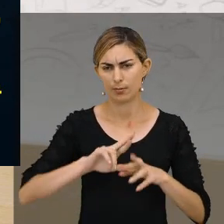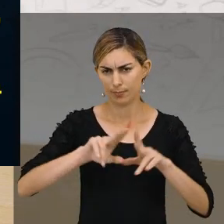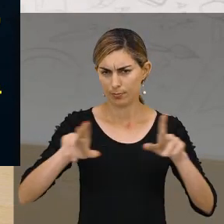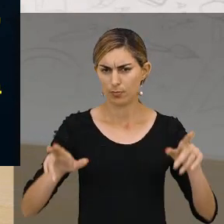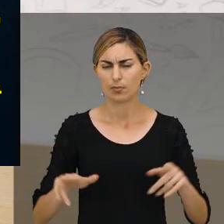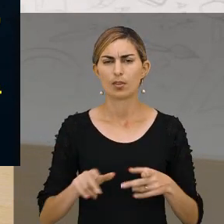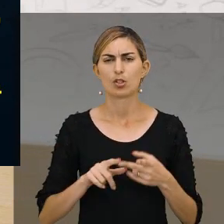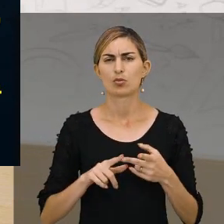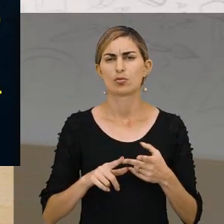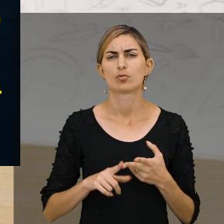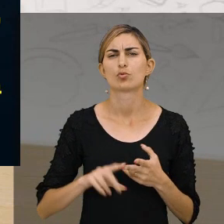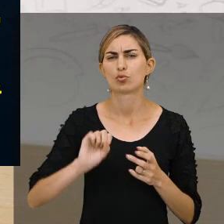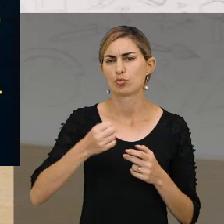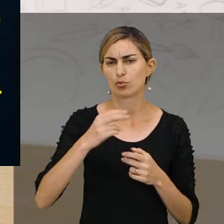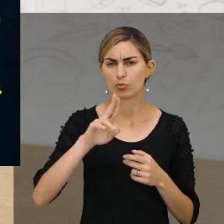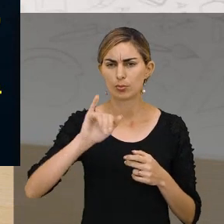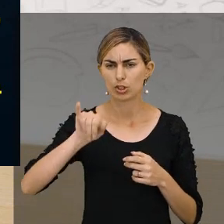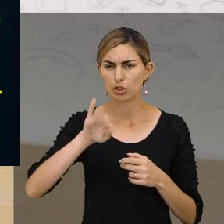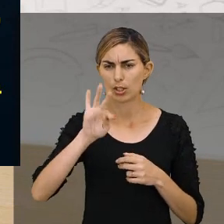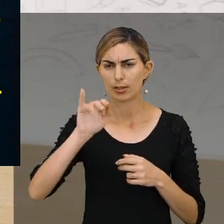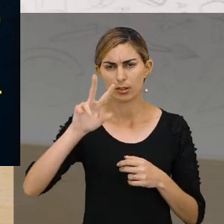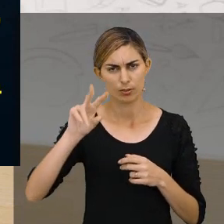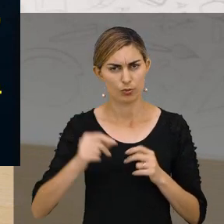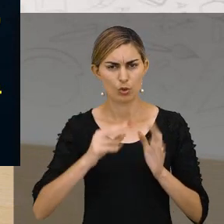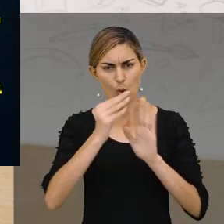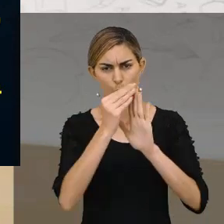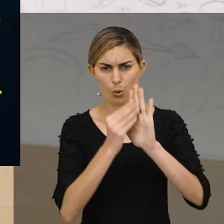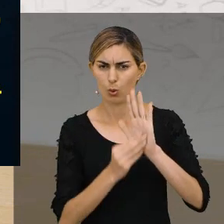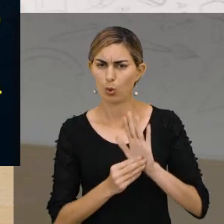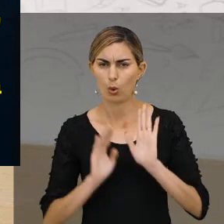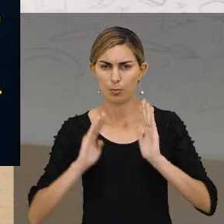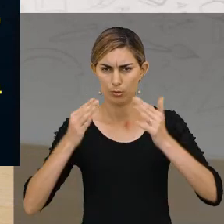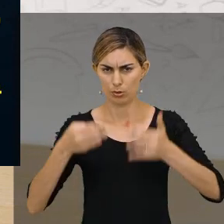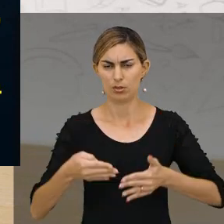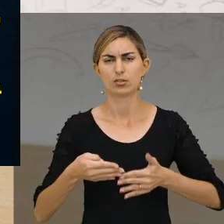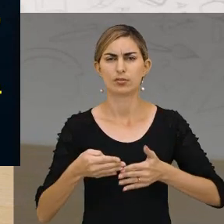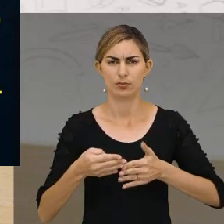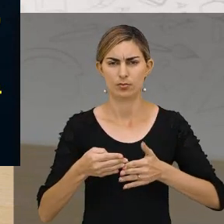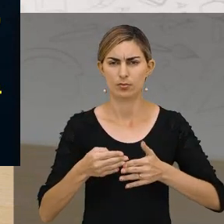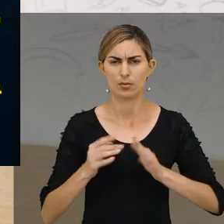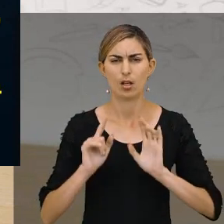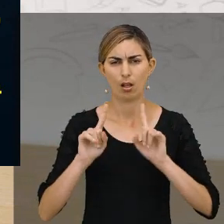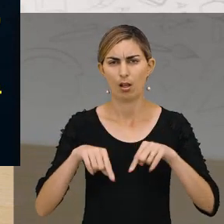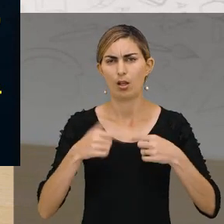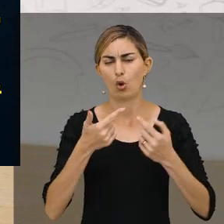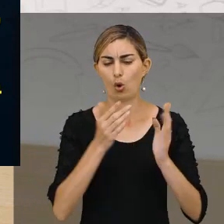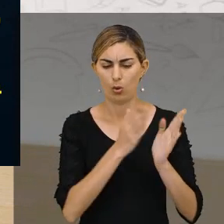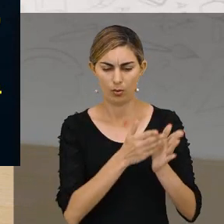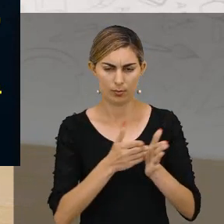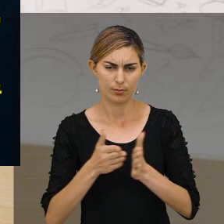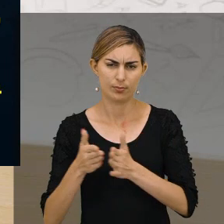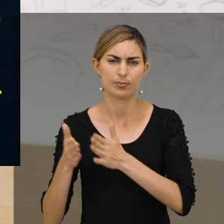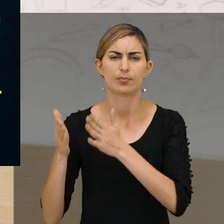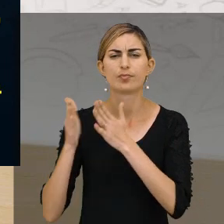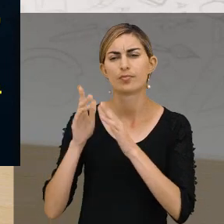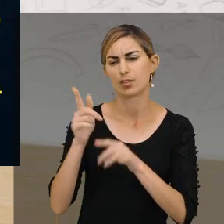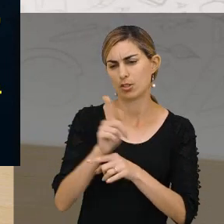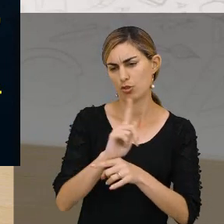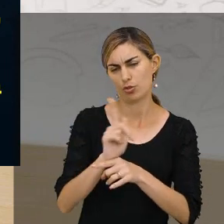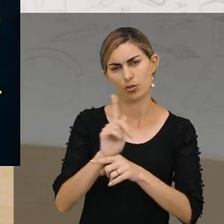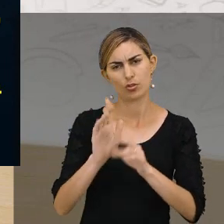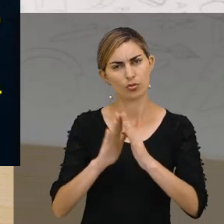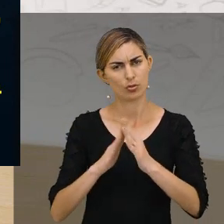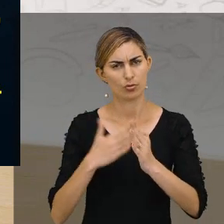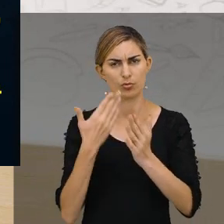os condicionantes subjetivos que ele coloca também como objetivo que uma organização de uma